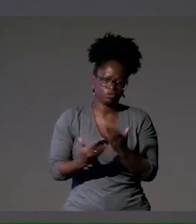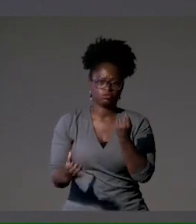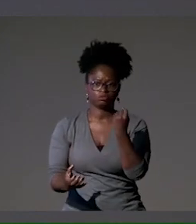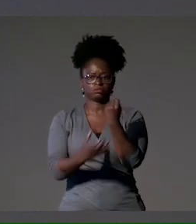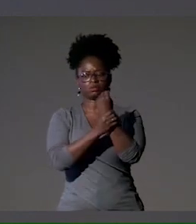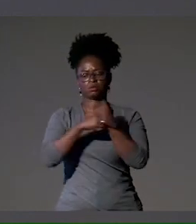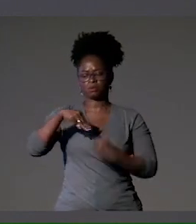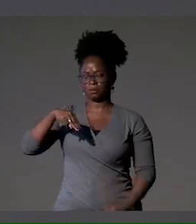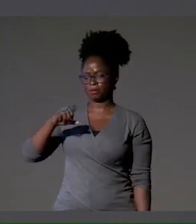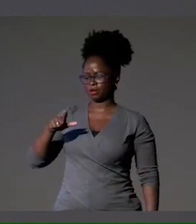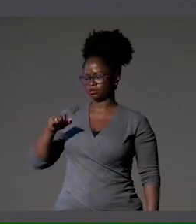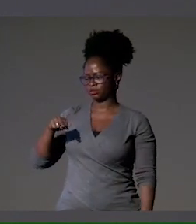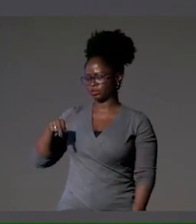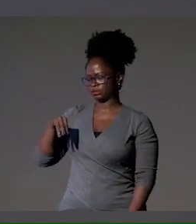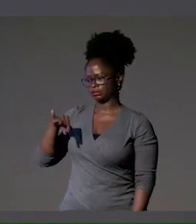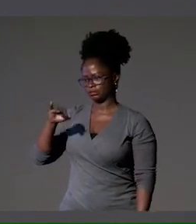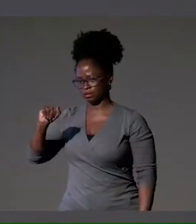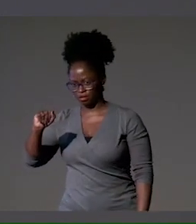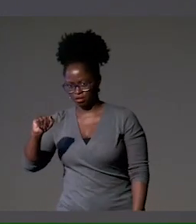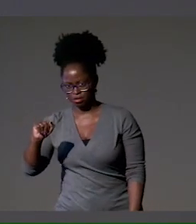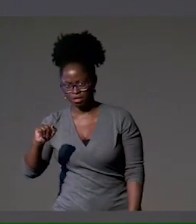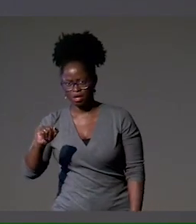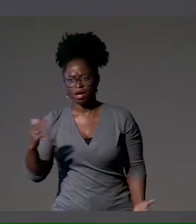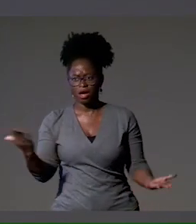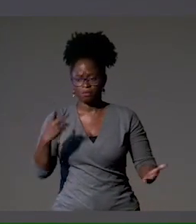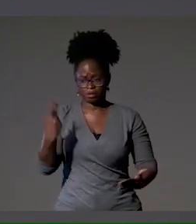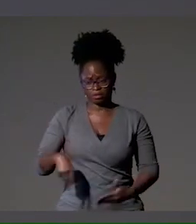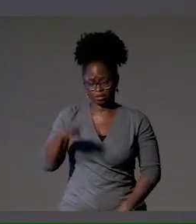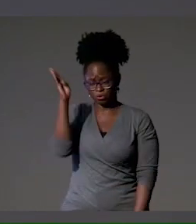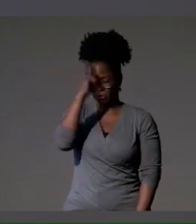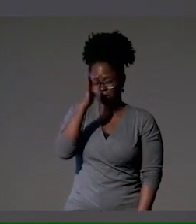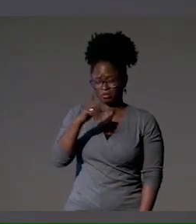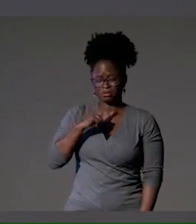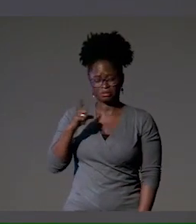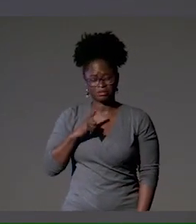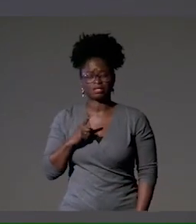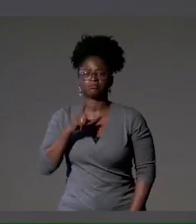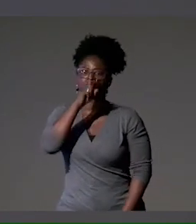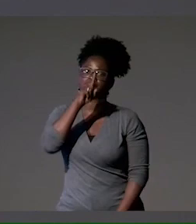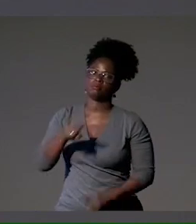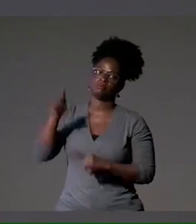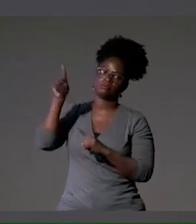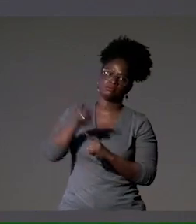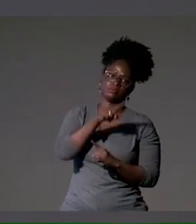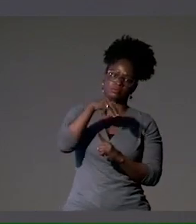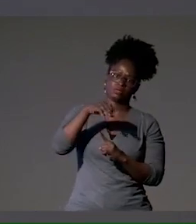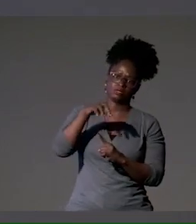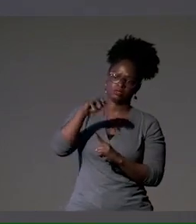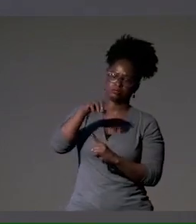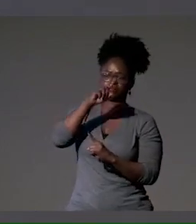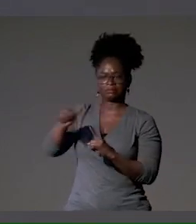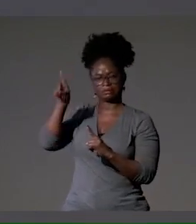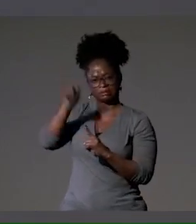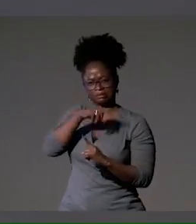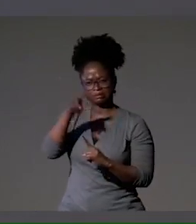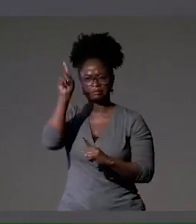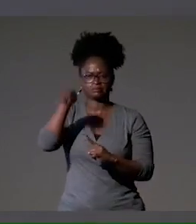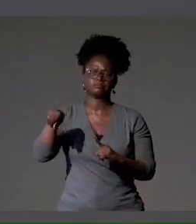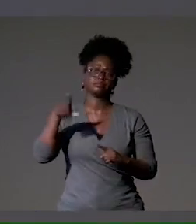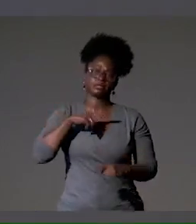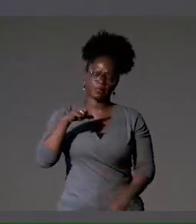segurança da melatonina. Mas isso levou a um radicalismo no Brasil. Por muito tempo ela era proibida. E aí a gente viu uma situação meio